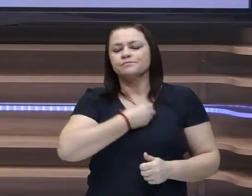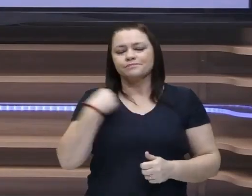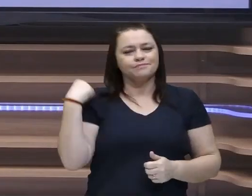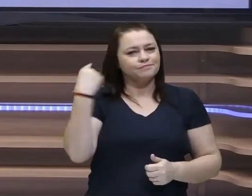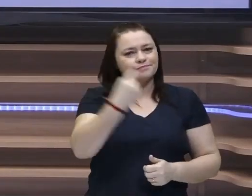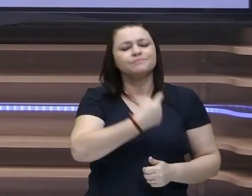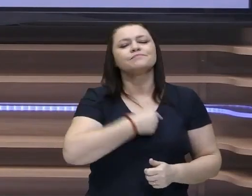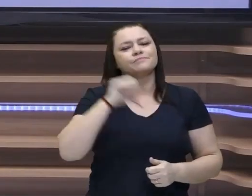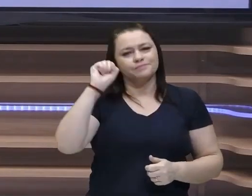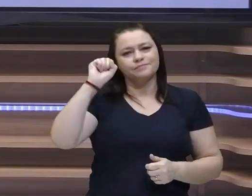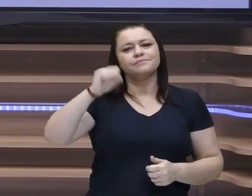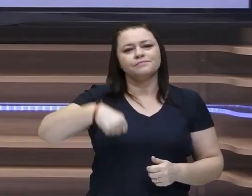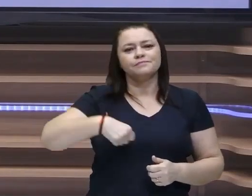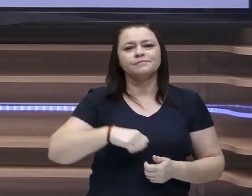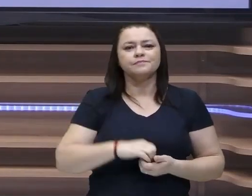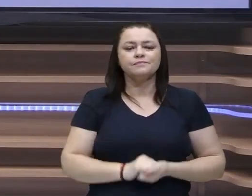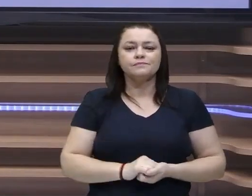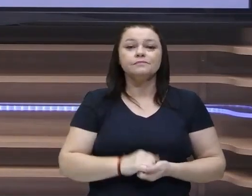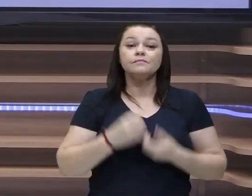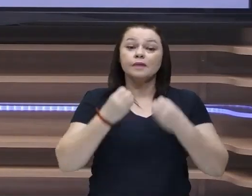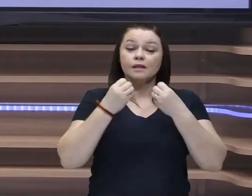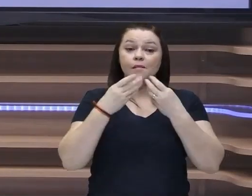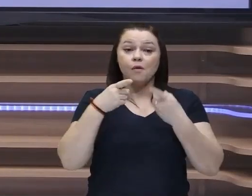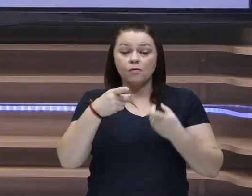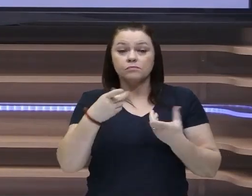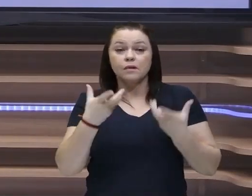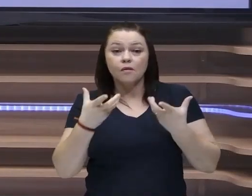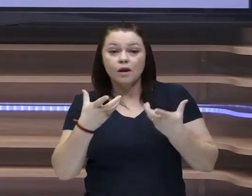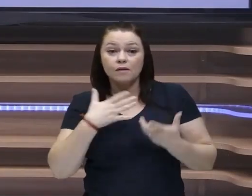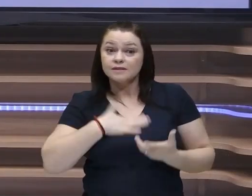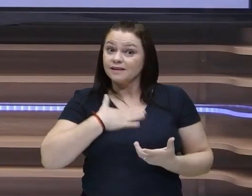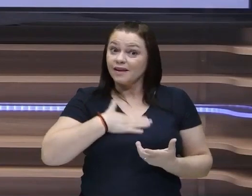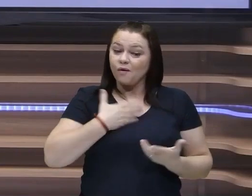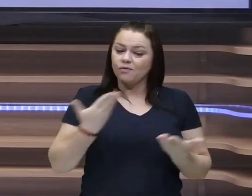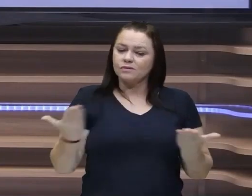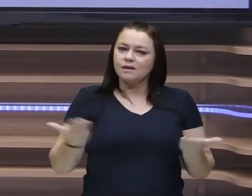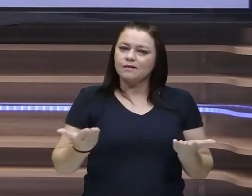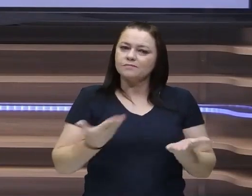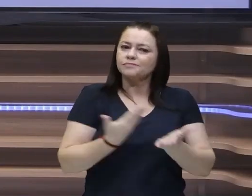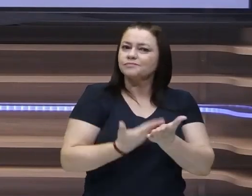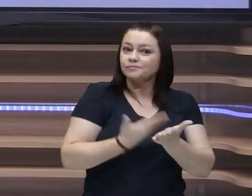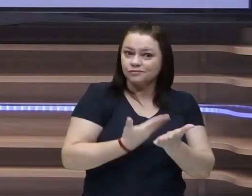nosso cotidiano. Bom, eu espero que você tenha gostado da aula de hoje.